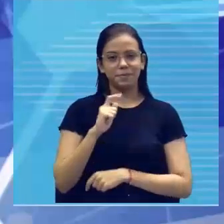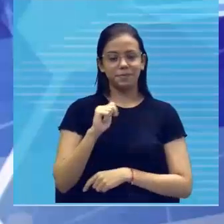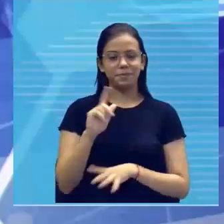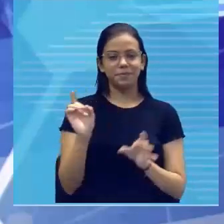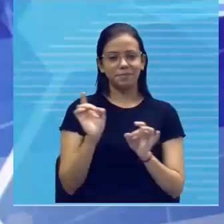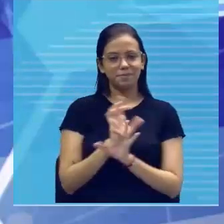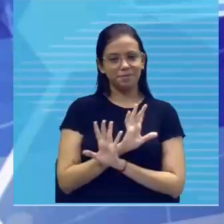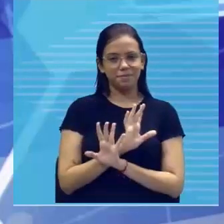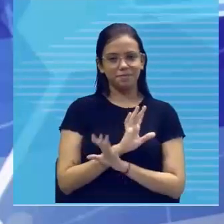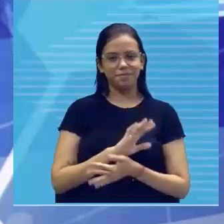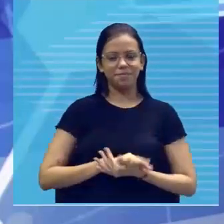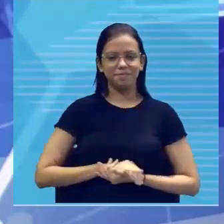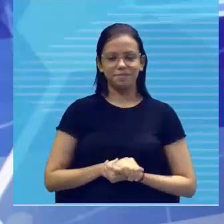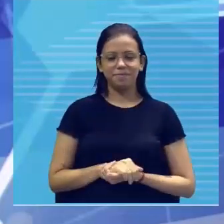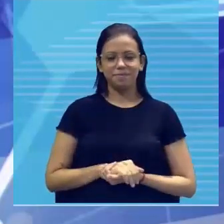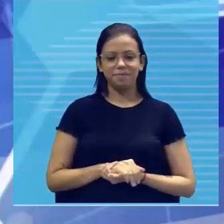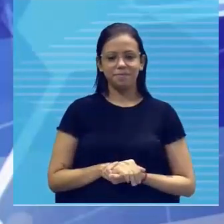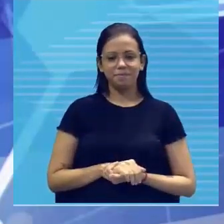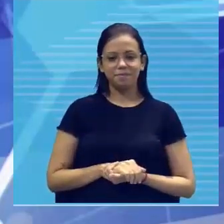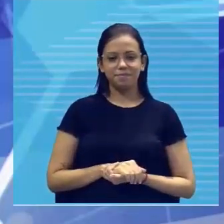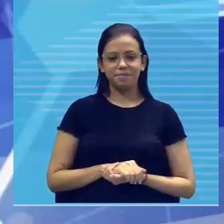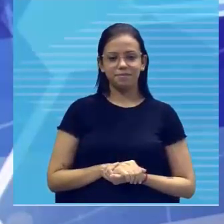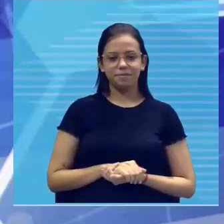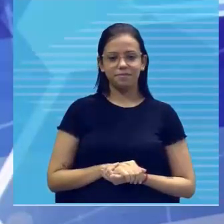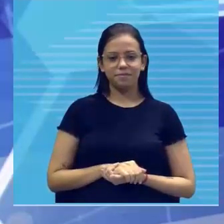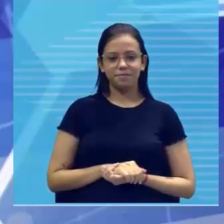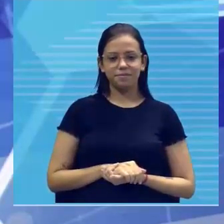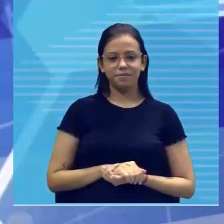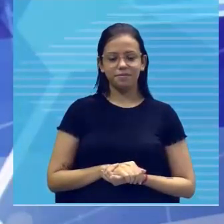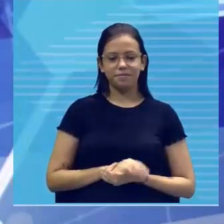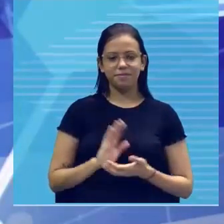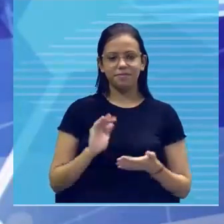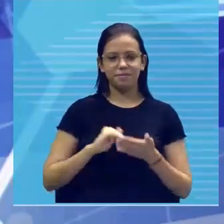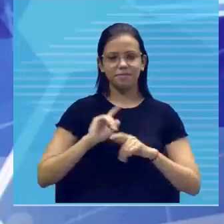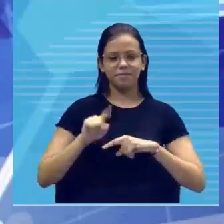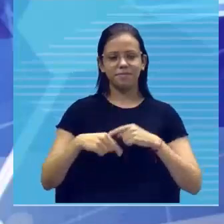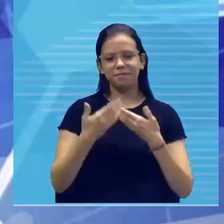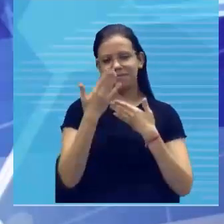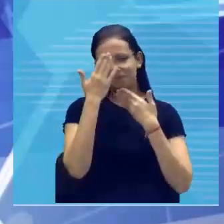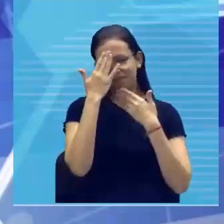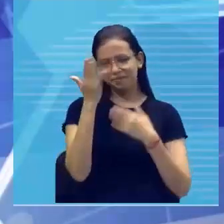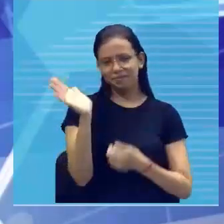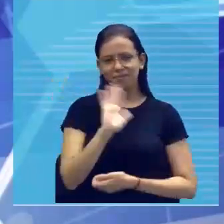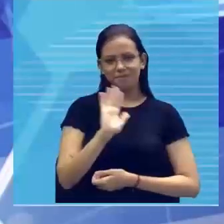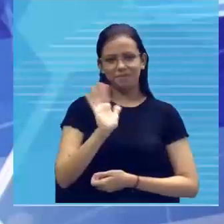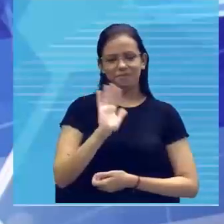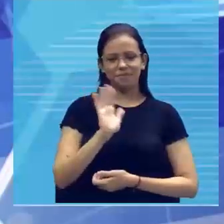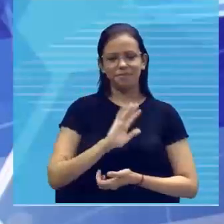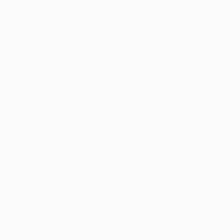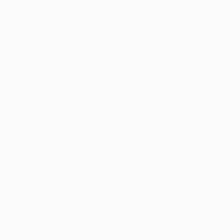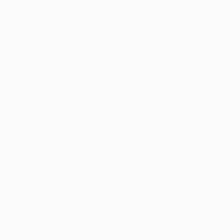né Beleza e jovens até a próxima valeu fui